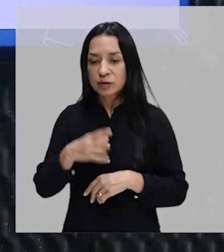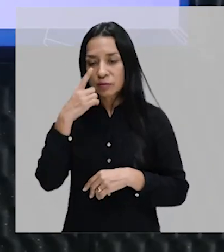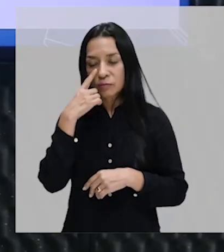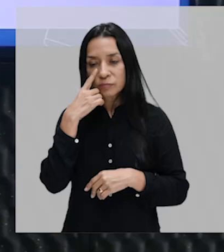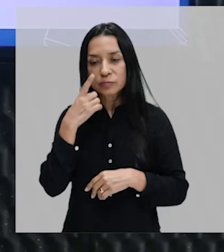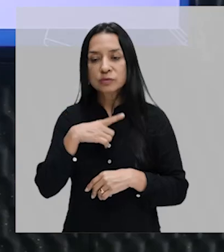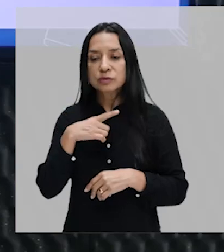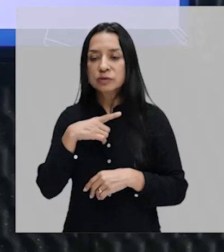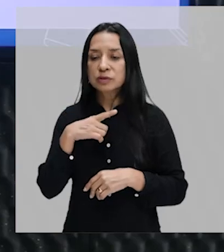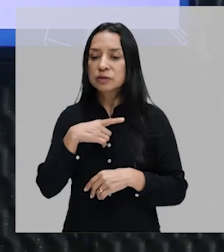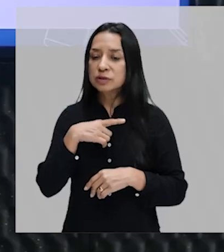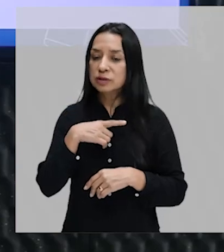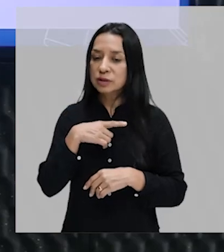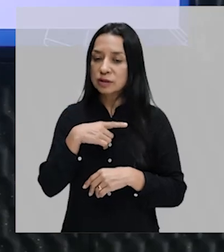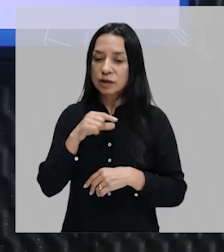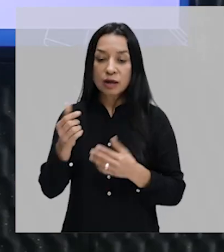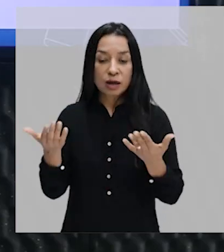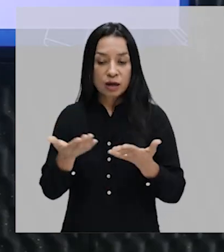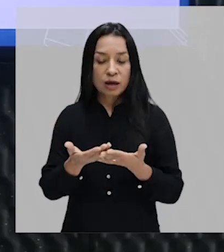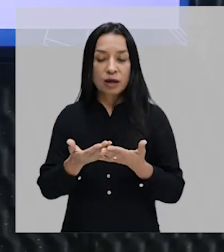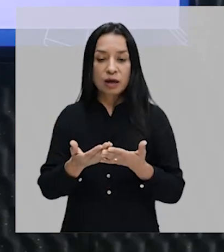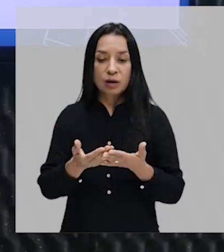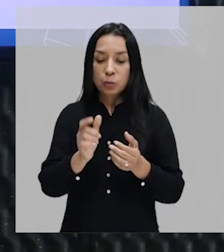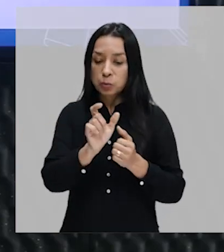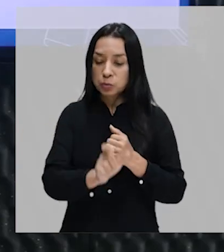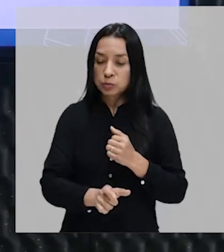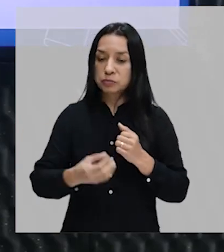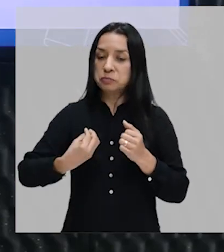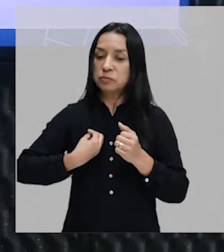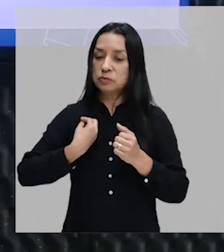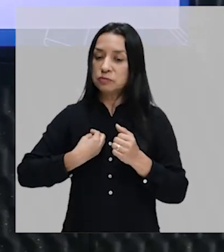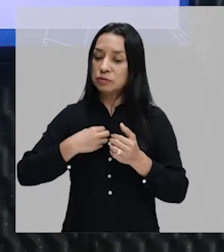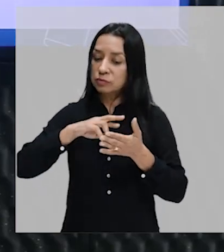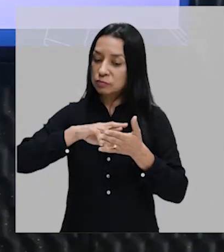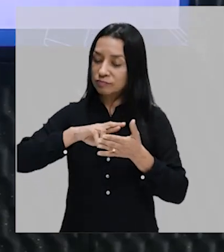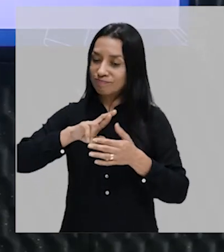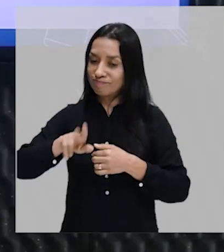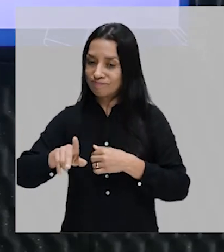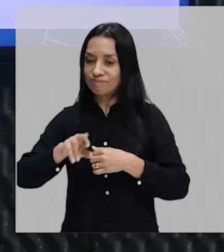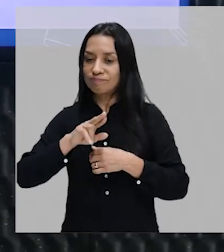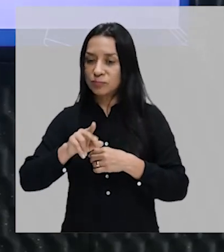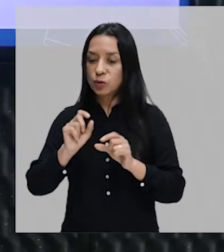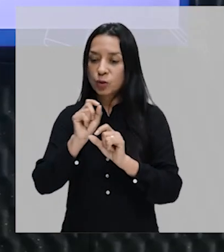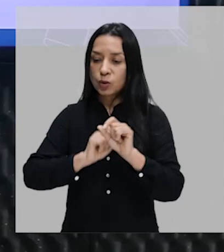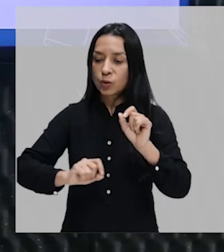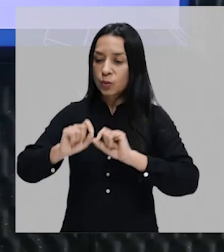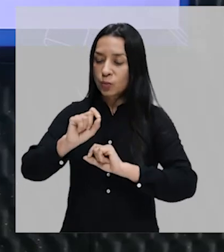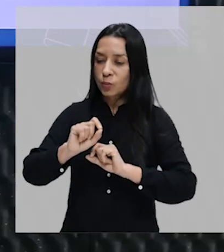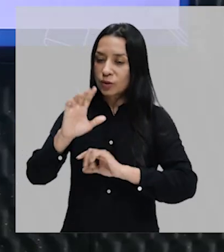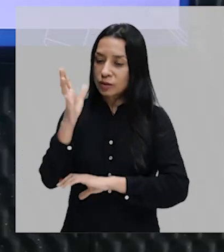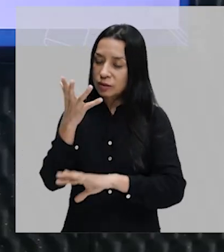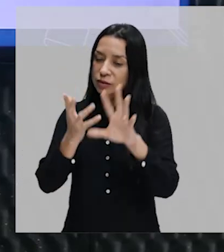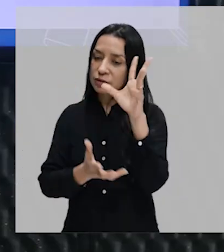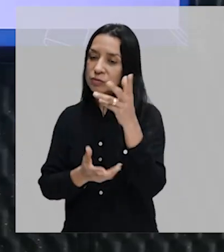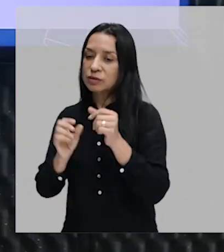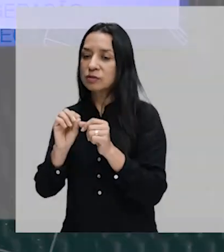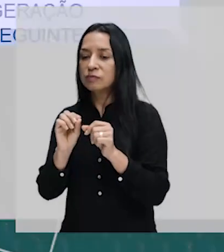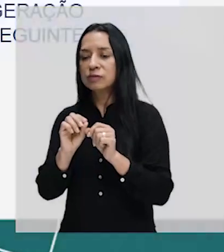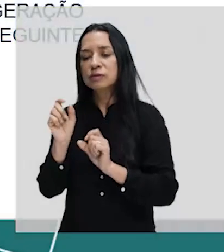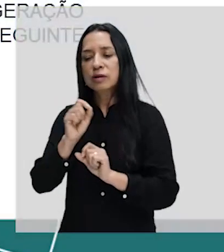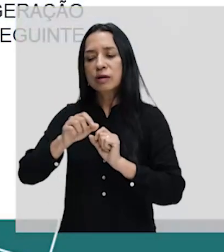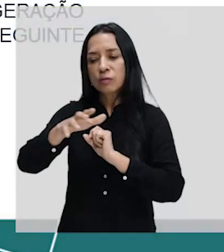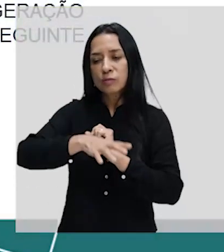tenho indivíduos aqui diferentes na população. E o que a natureza vai fazer, pessoal? Nós vamos ter na